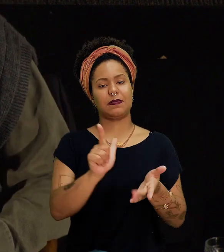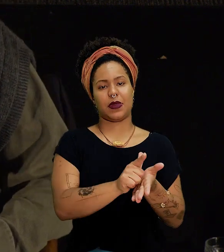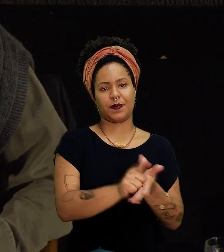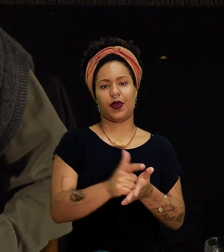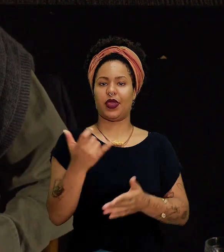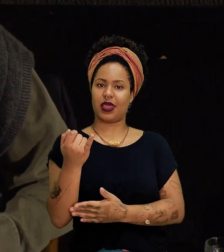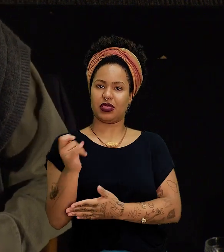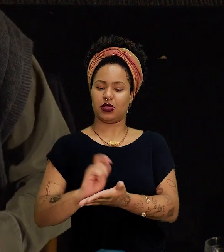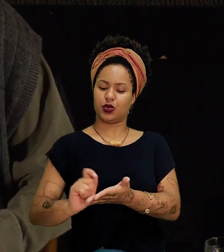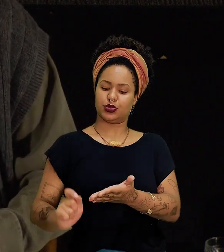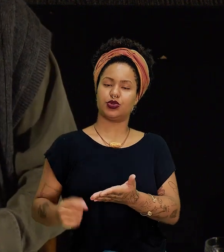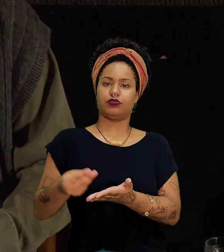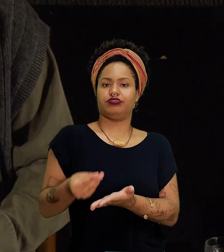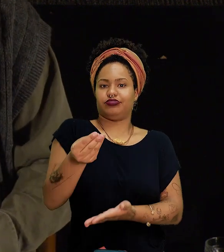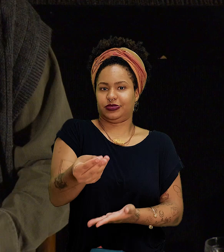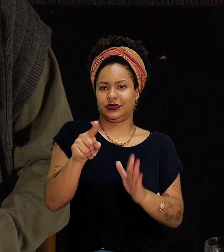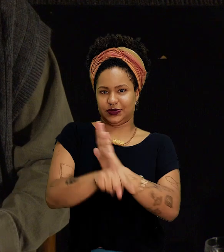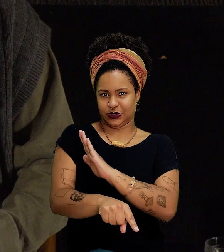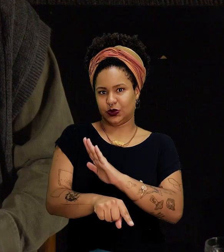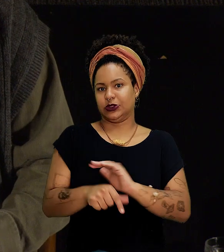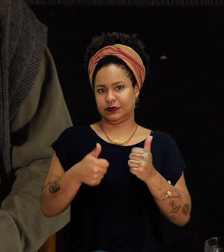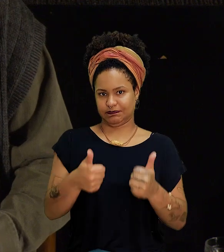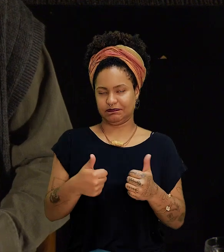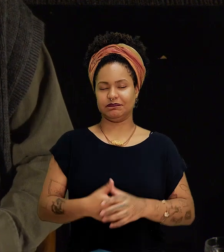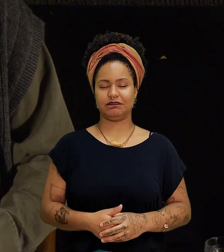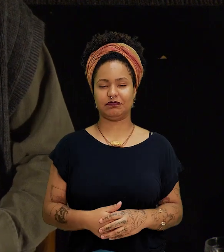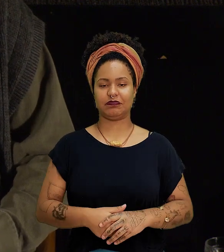e caneta à disposição.